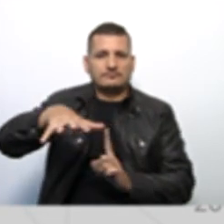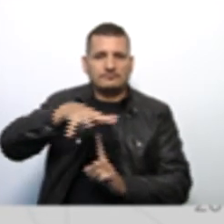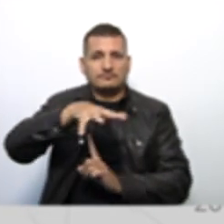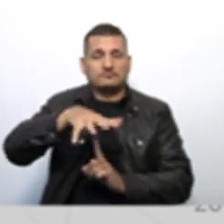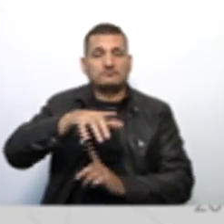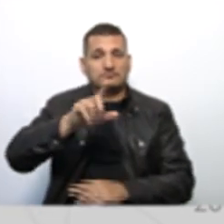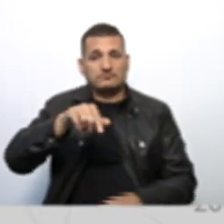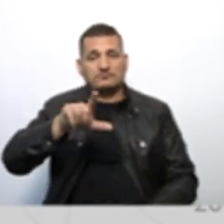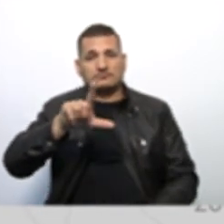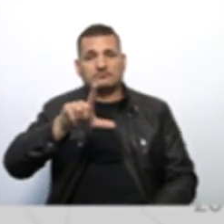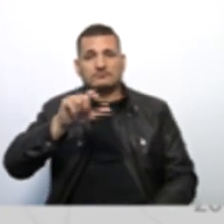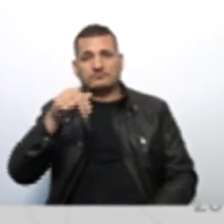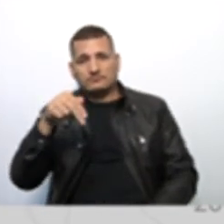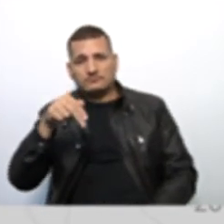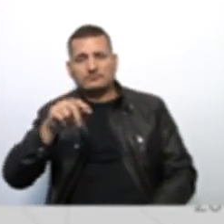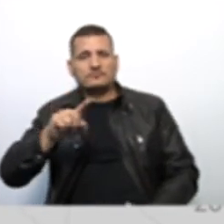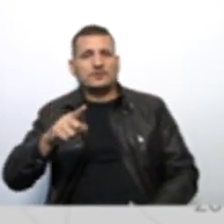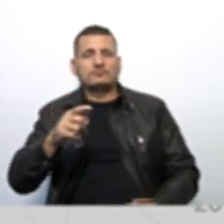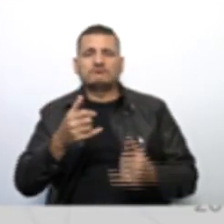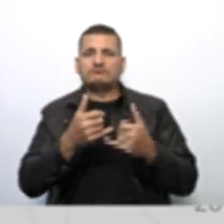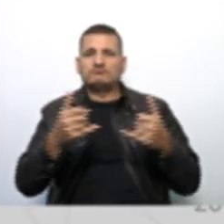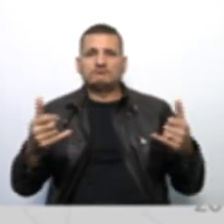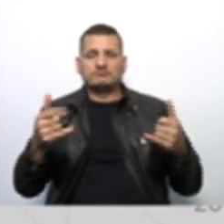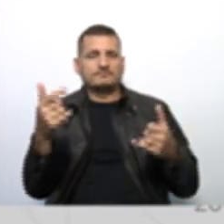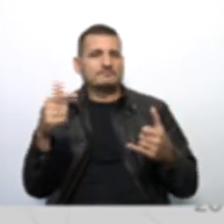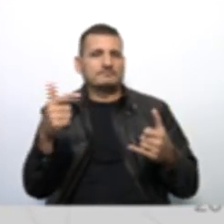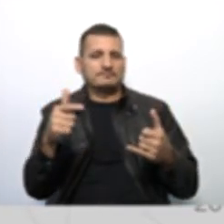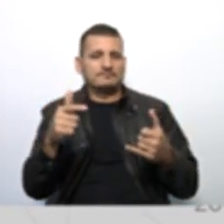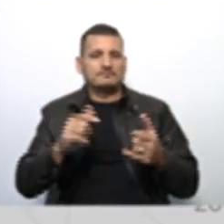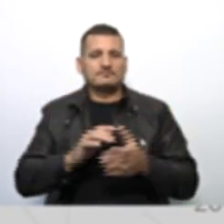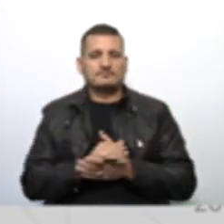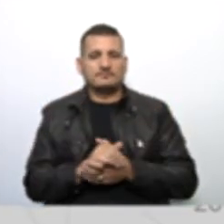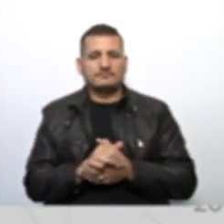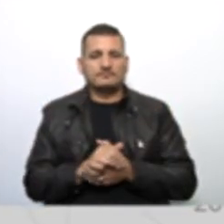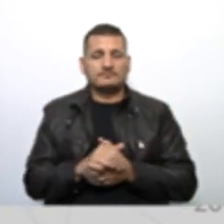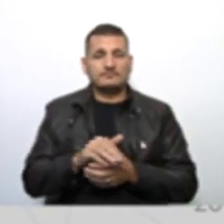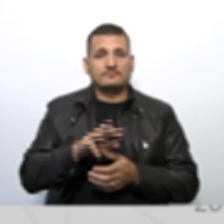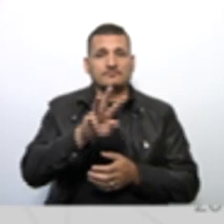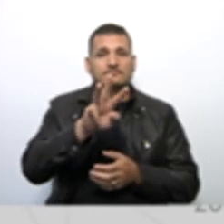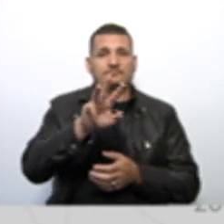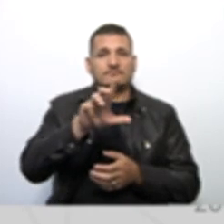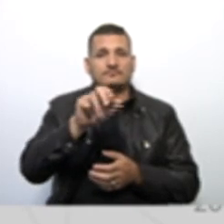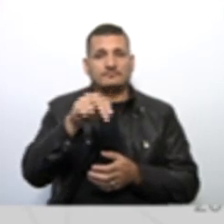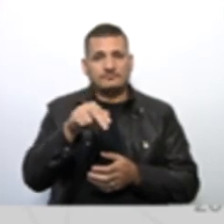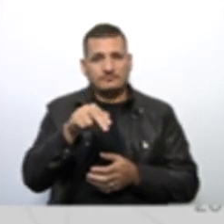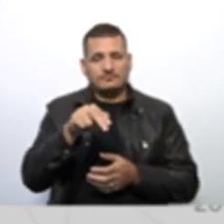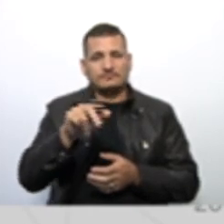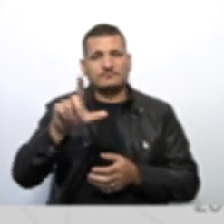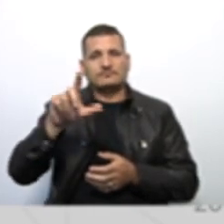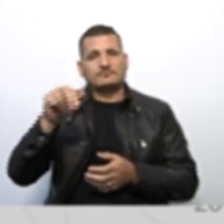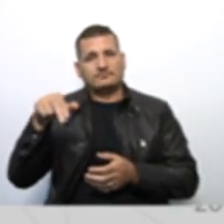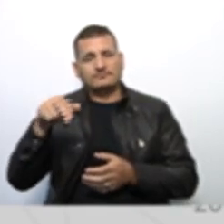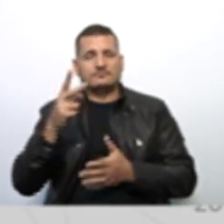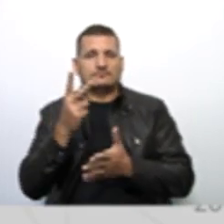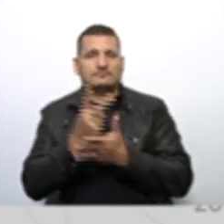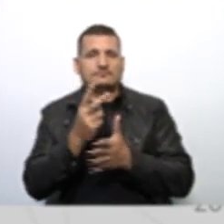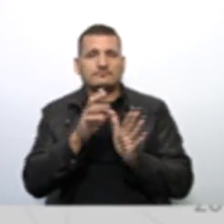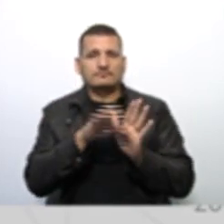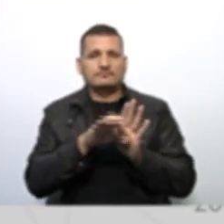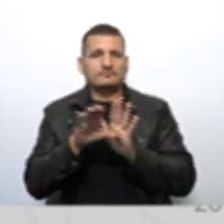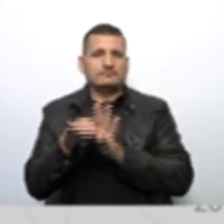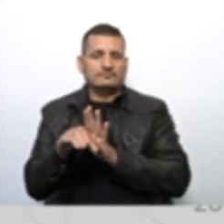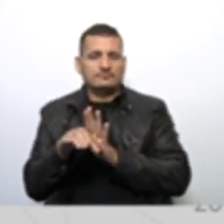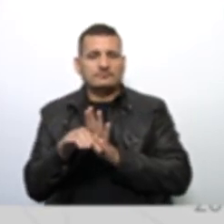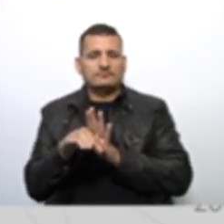LAN sem fio. Facinho, pessoal. WLAN e LAN tem o mesmo conceito. Não tem nem